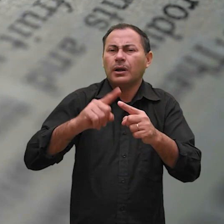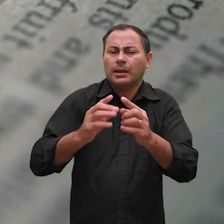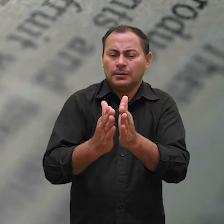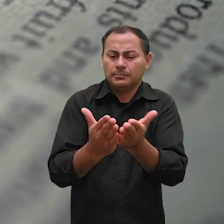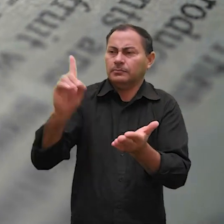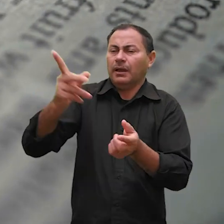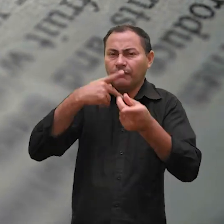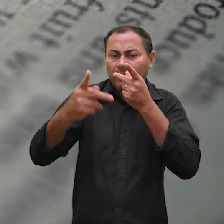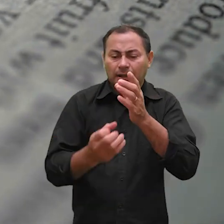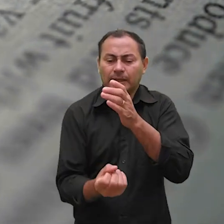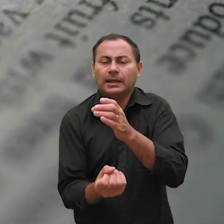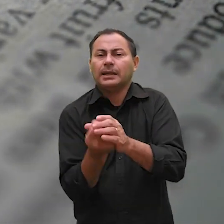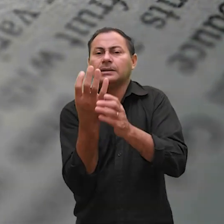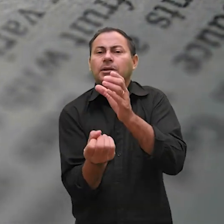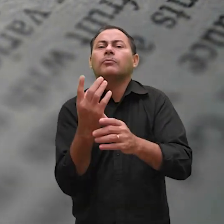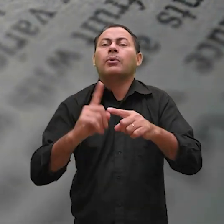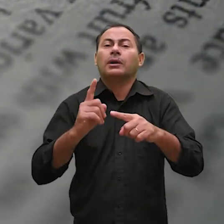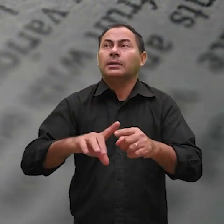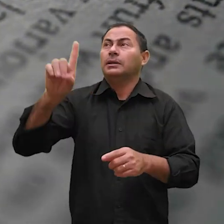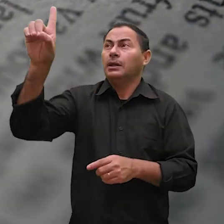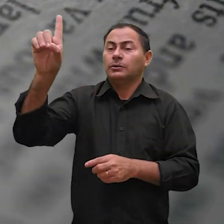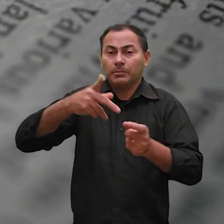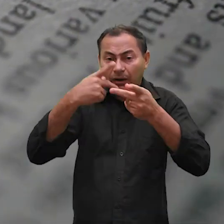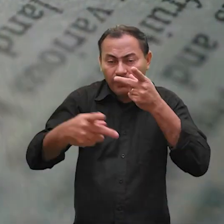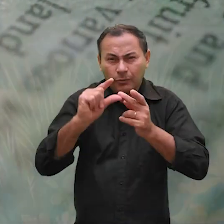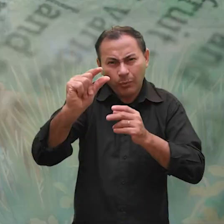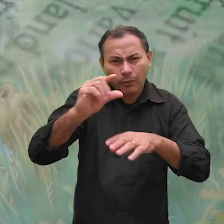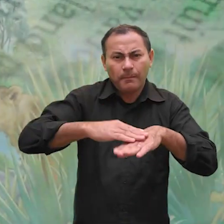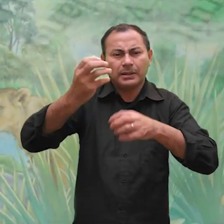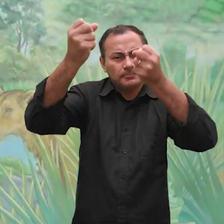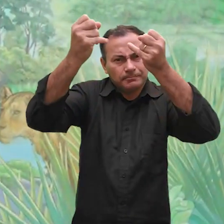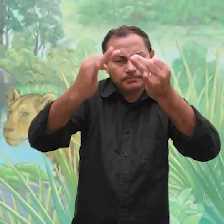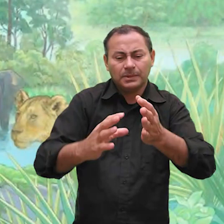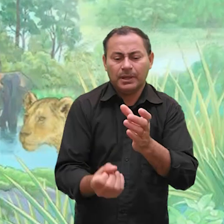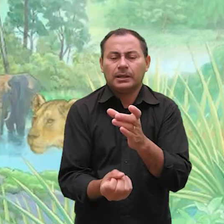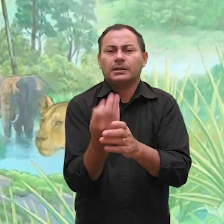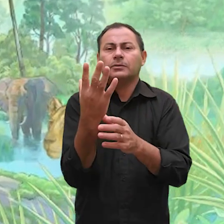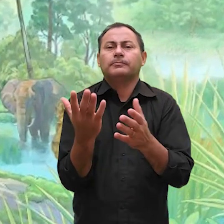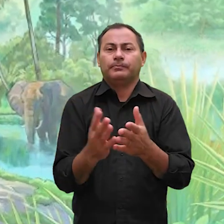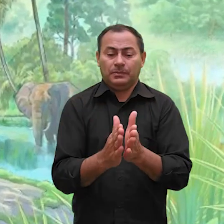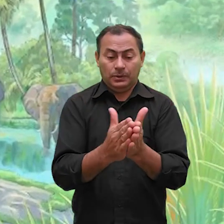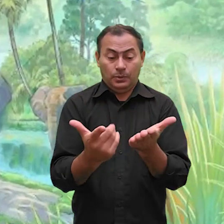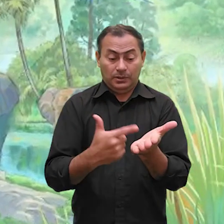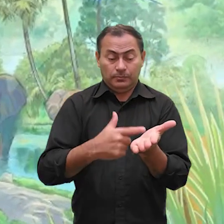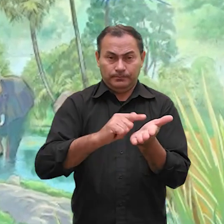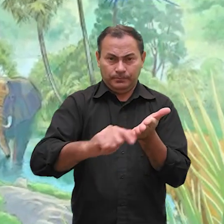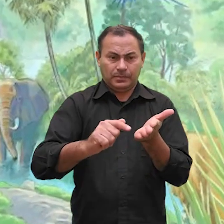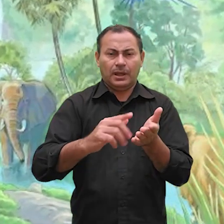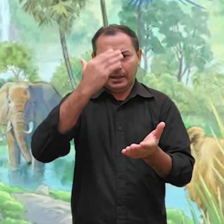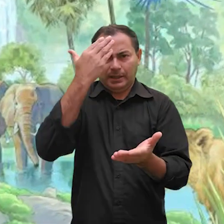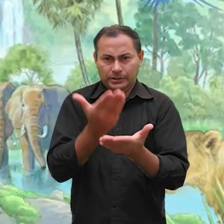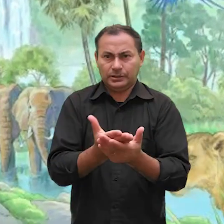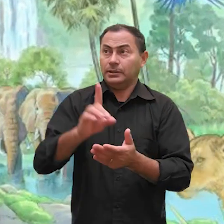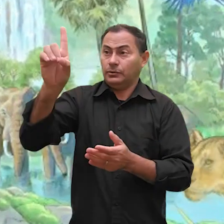afinal, a Bíblia fala sobre a criação? Por que Deus nos conta um pouquinho sobre a criação? No livro de